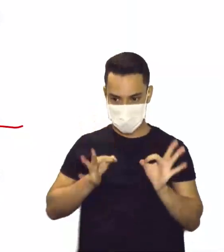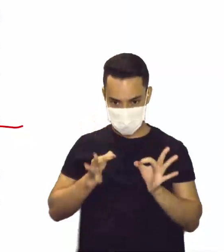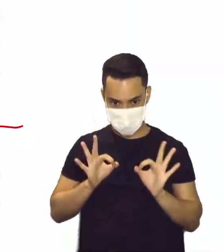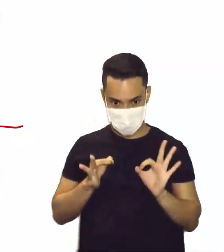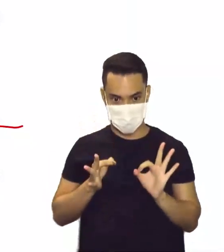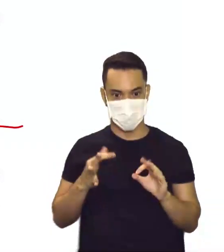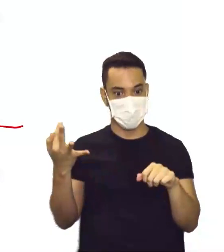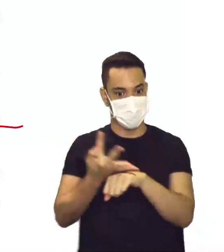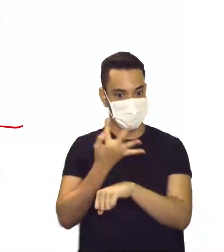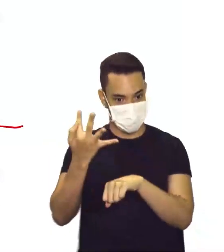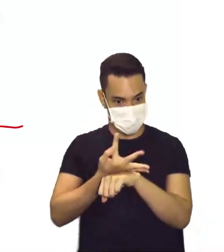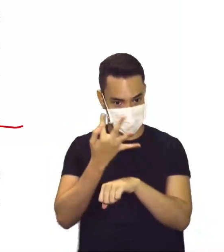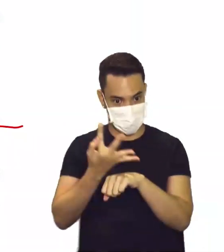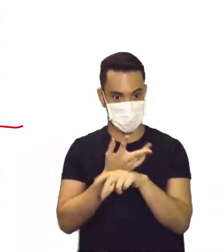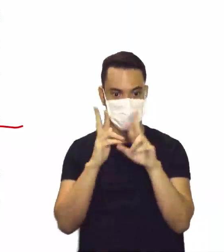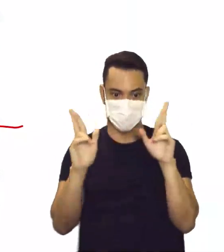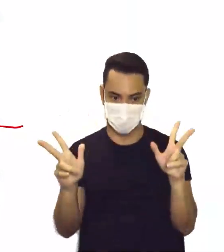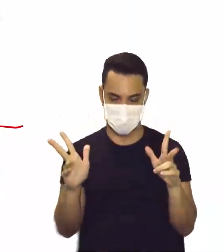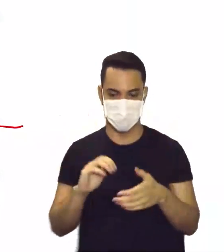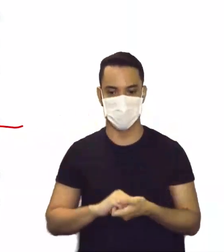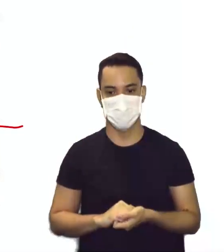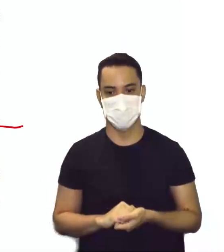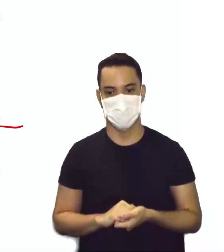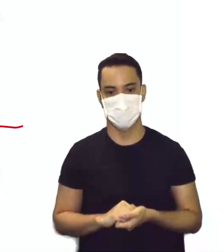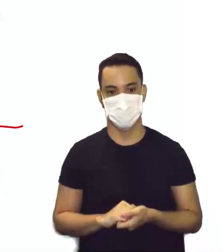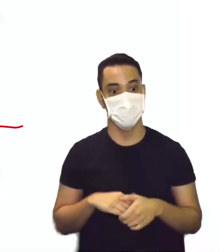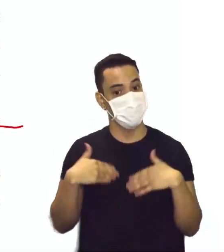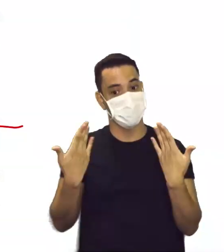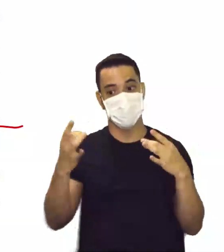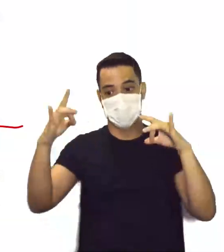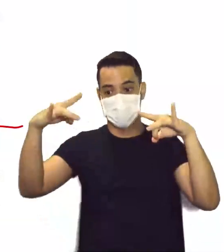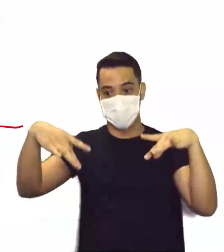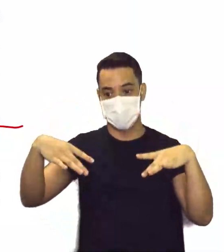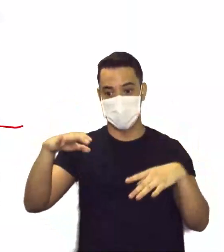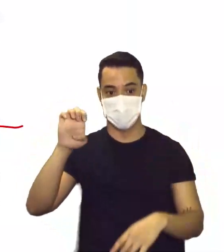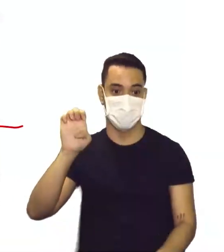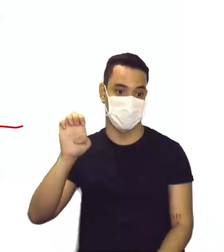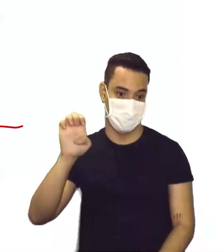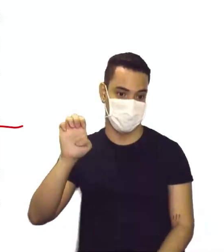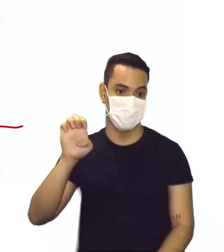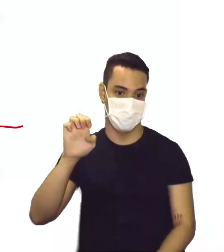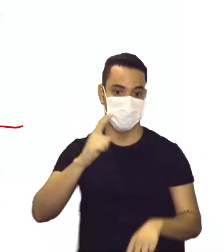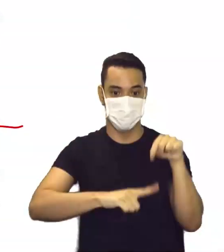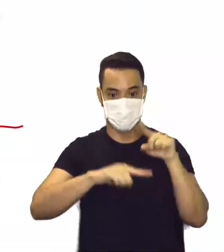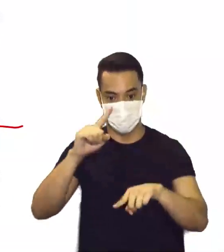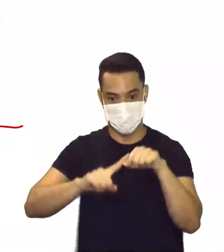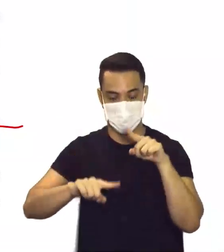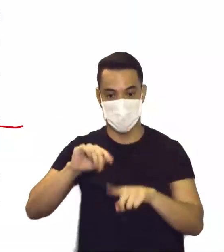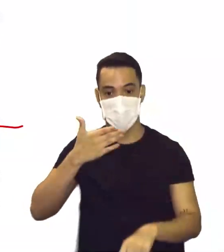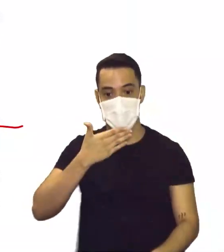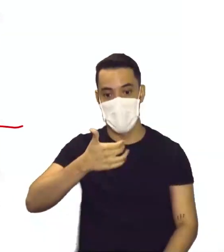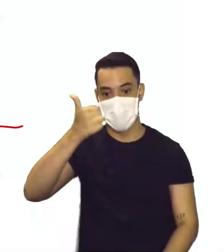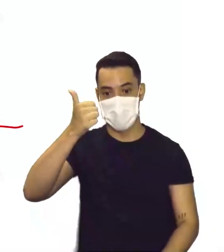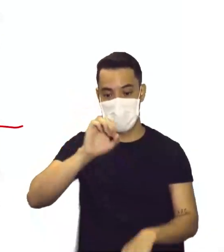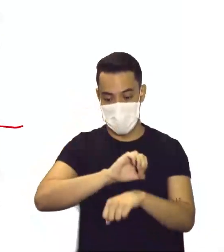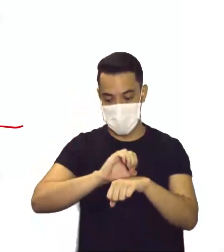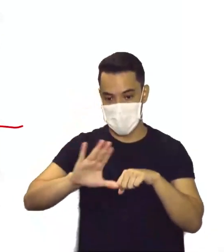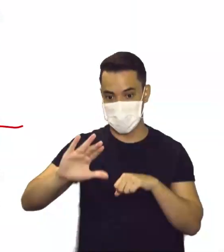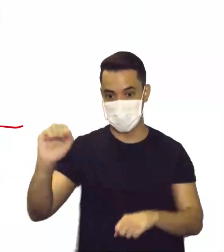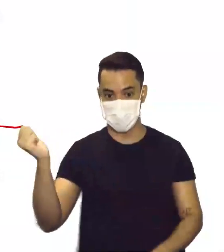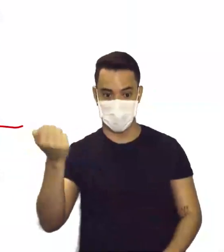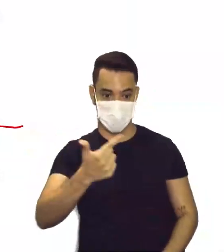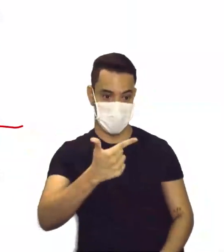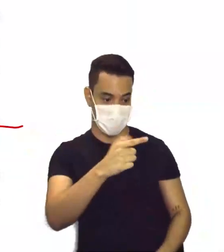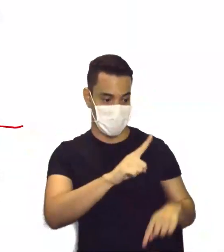resistência. E aqui sobrou a letra E. Um material é melhor condutor que o